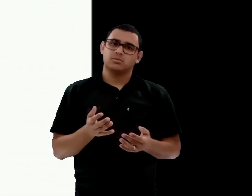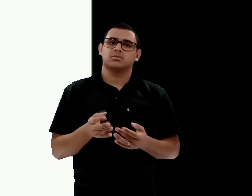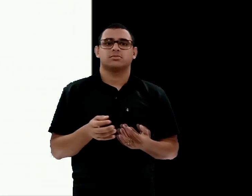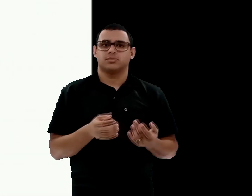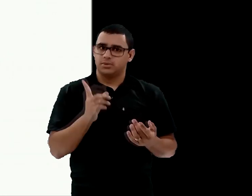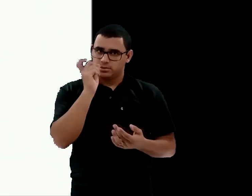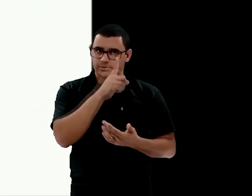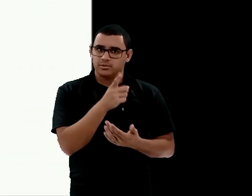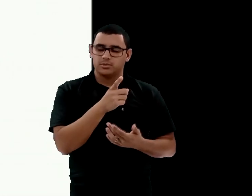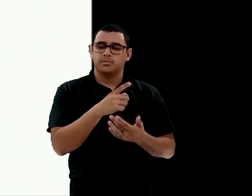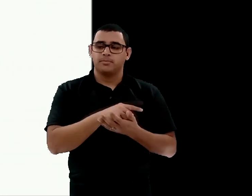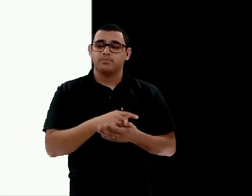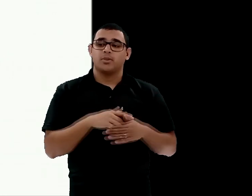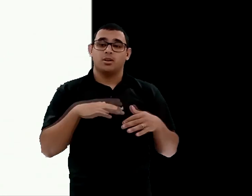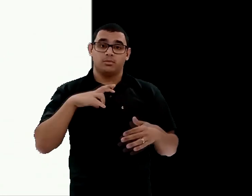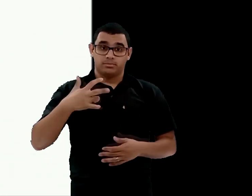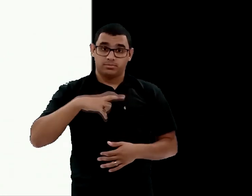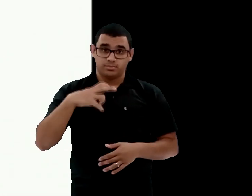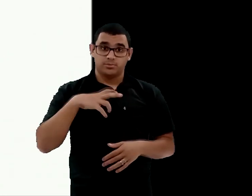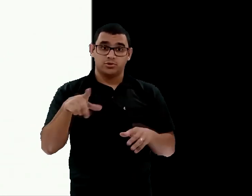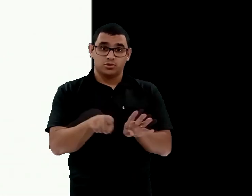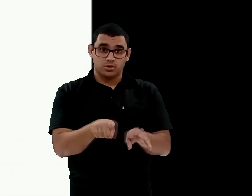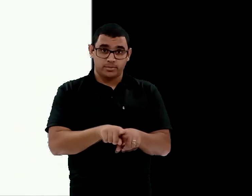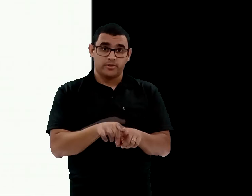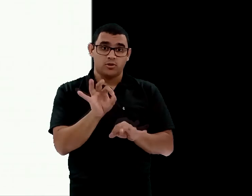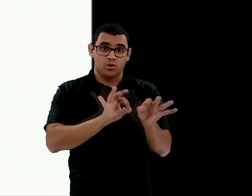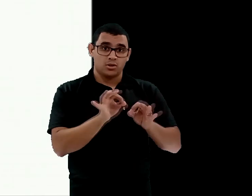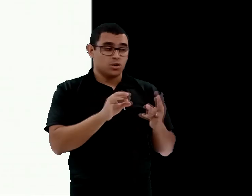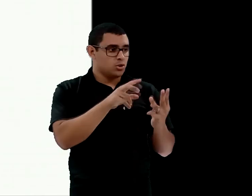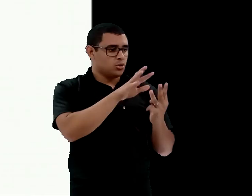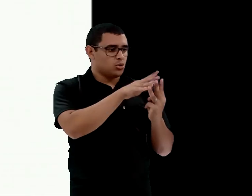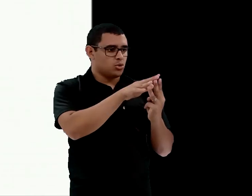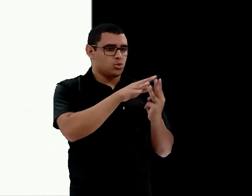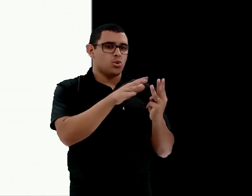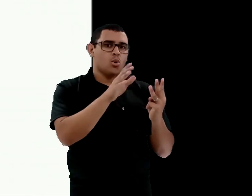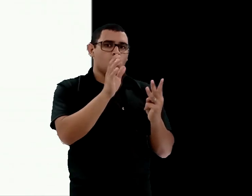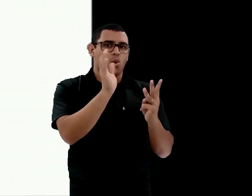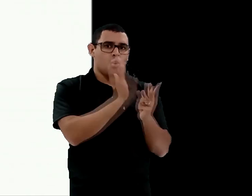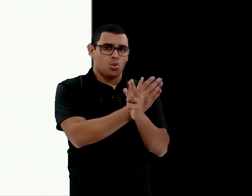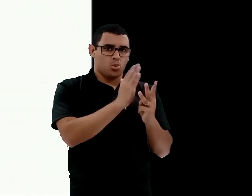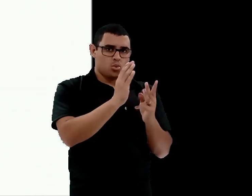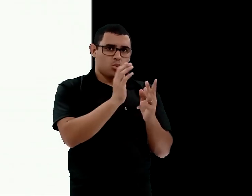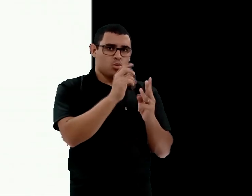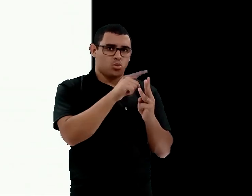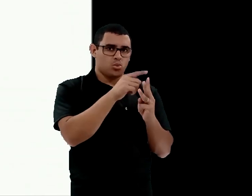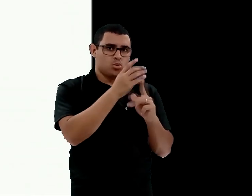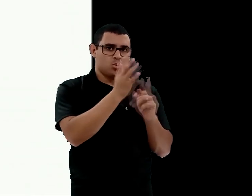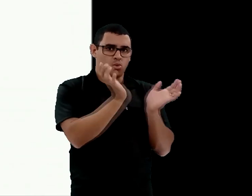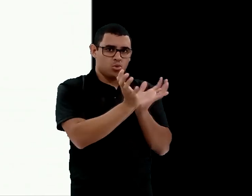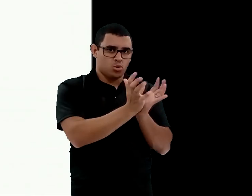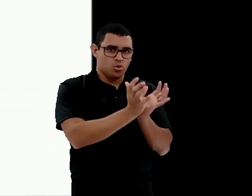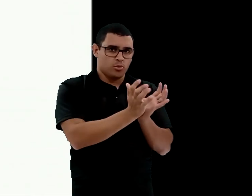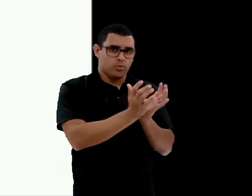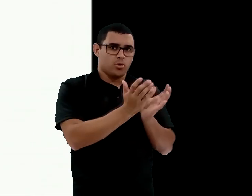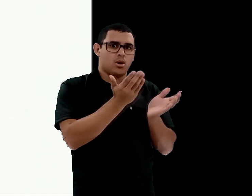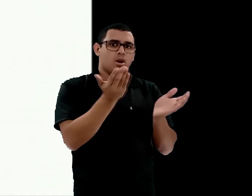nativos, vão identificar aqueles, uns grupos eles vão chamar de inimigos, outros grupos